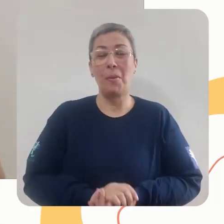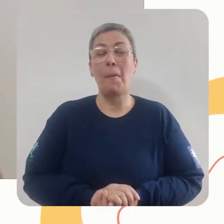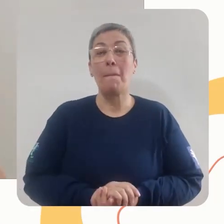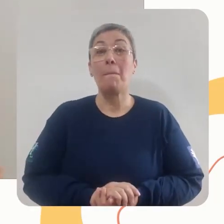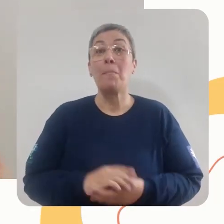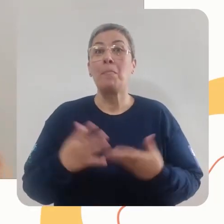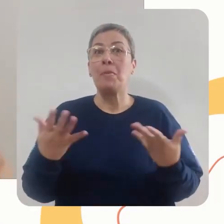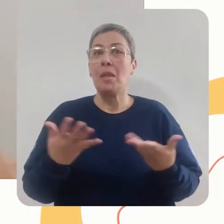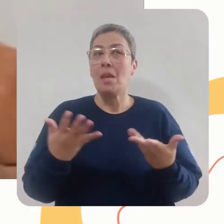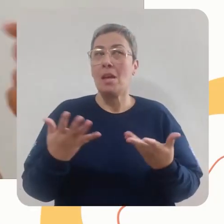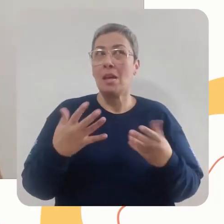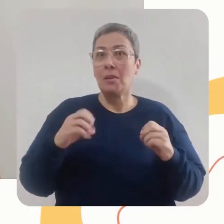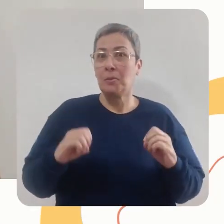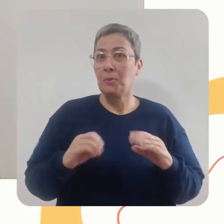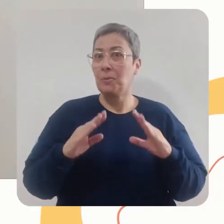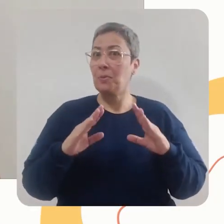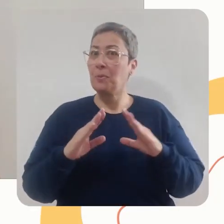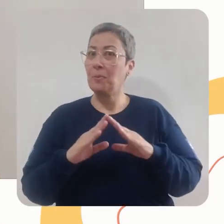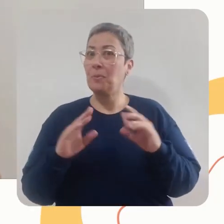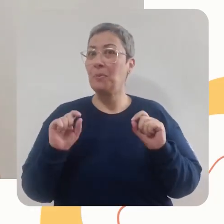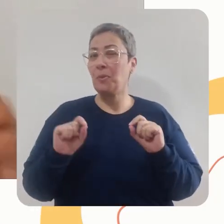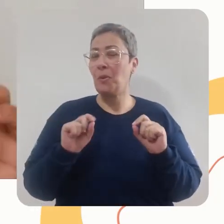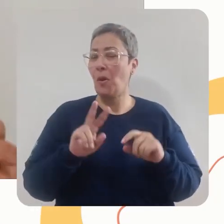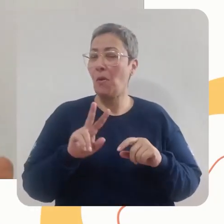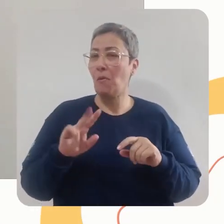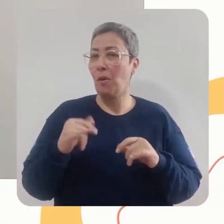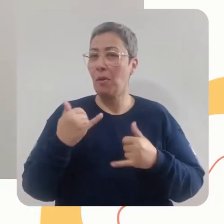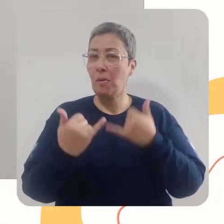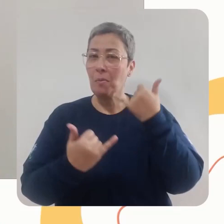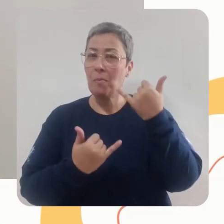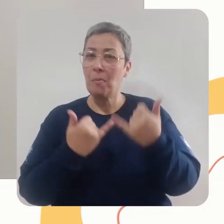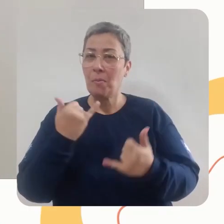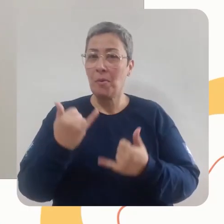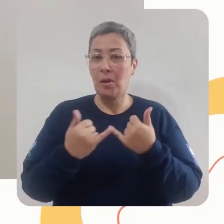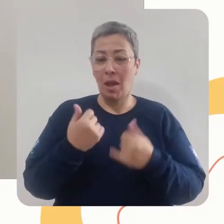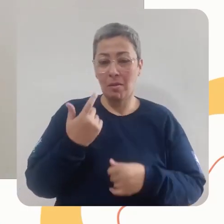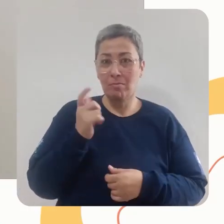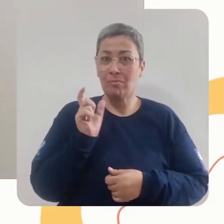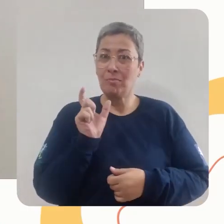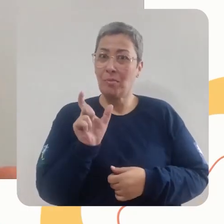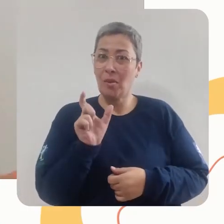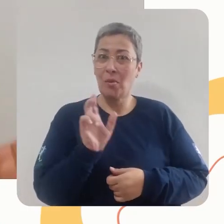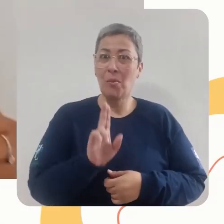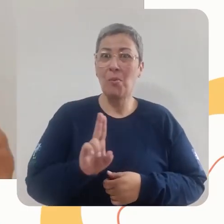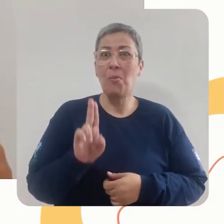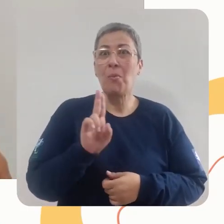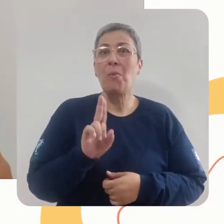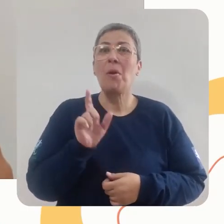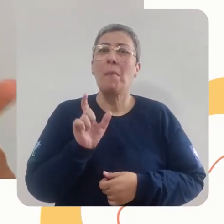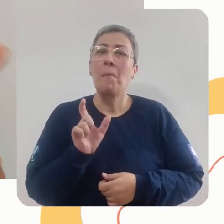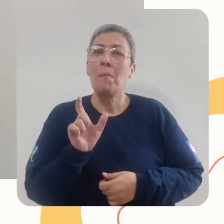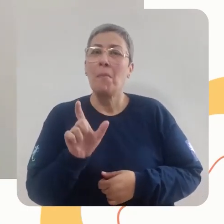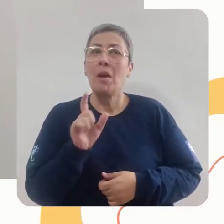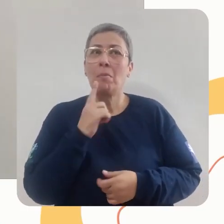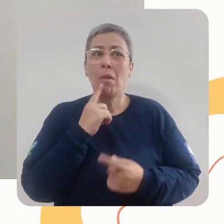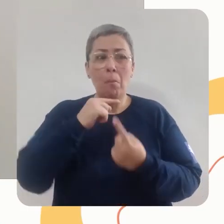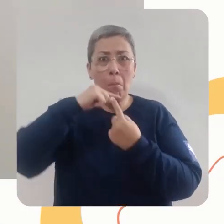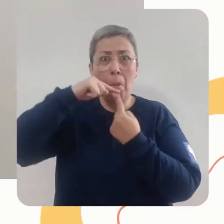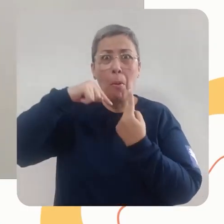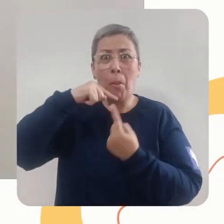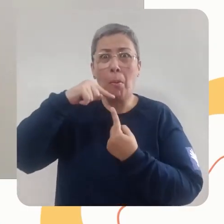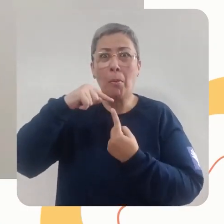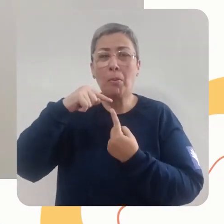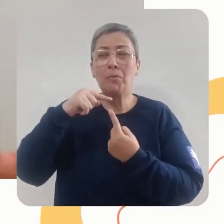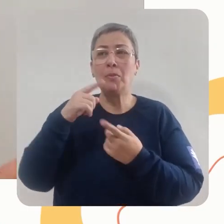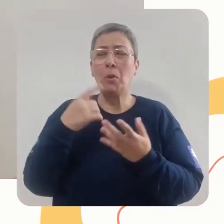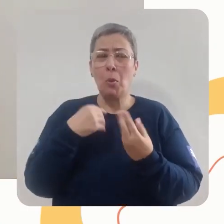Letras. E nesse programa nós vamos brincar com palavras, palavras que travam a